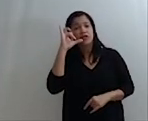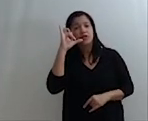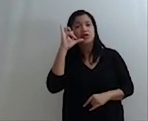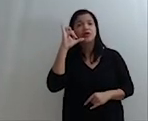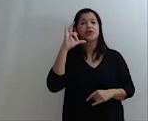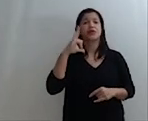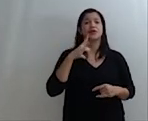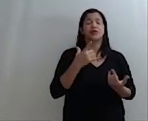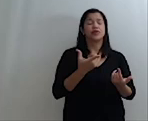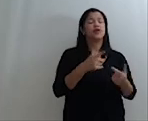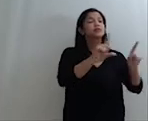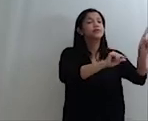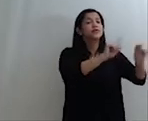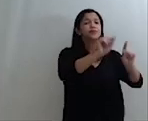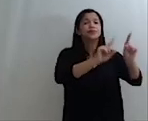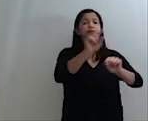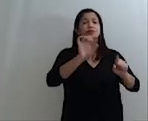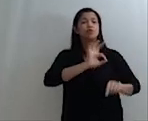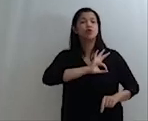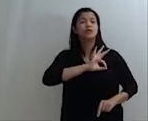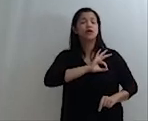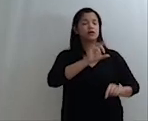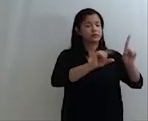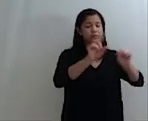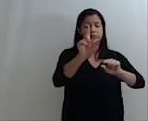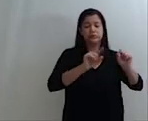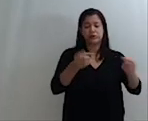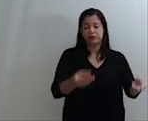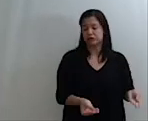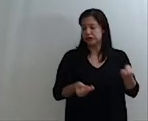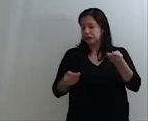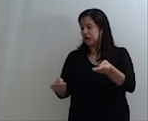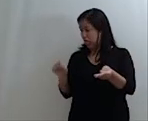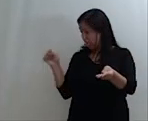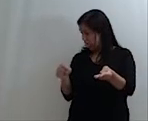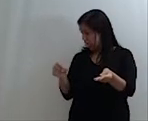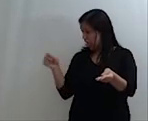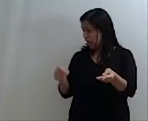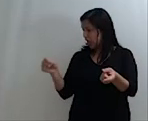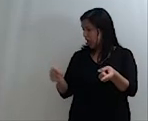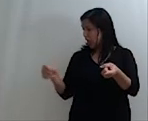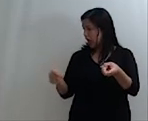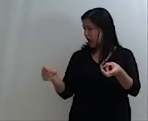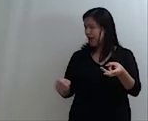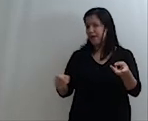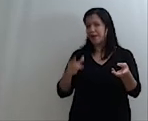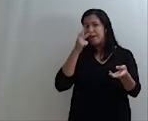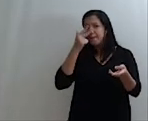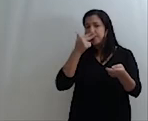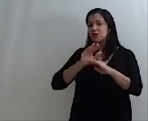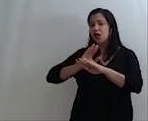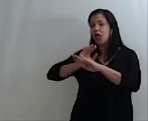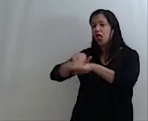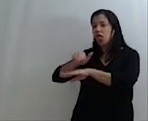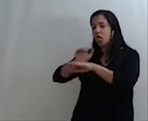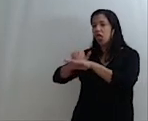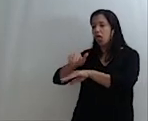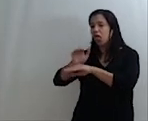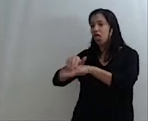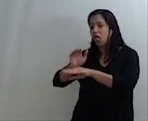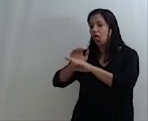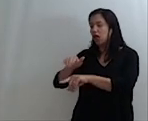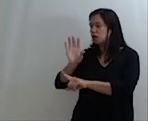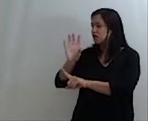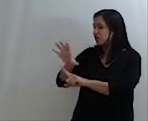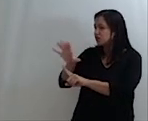indicadas como do possível suspeito aquele que vai fazer o reconhecimento né Essa prova tem um caráter estático